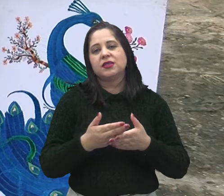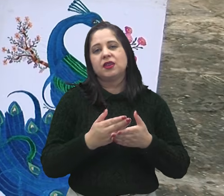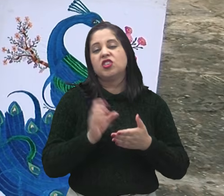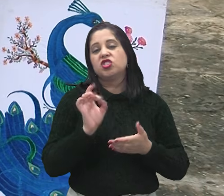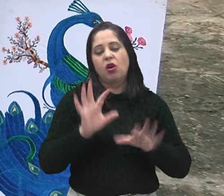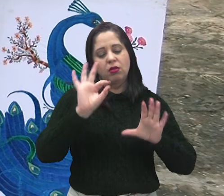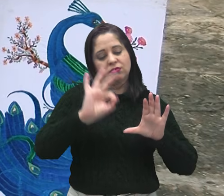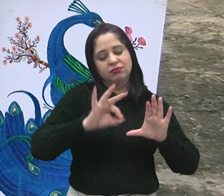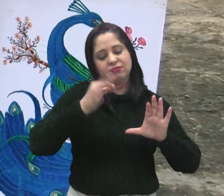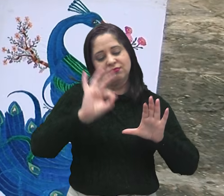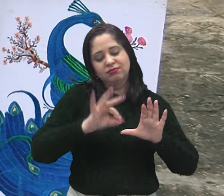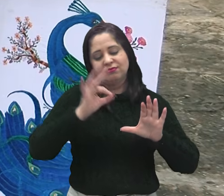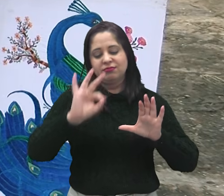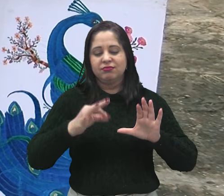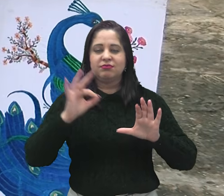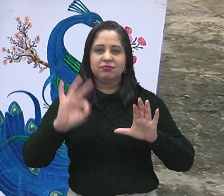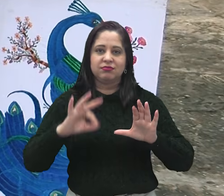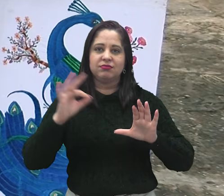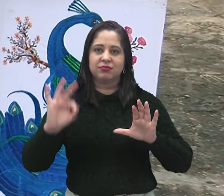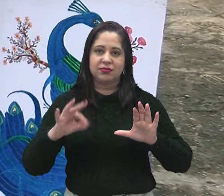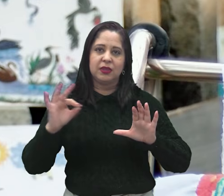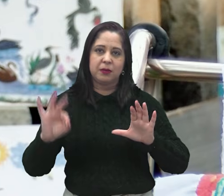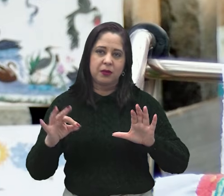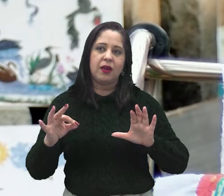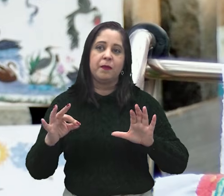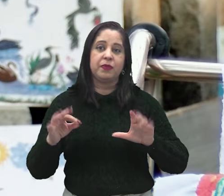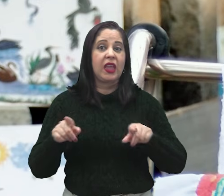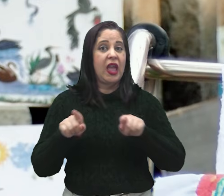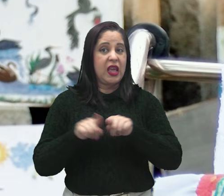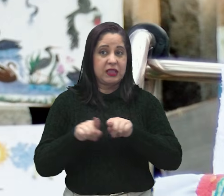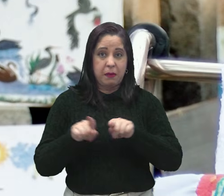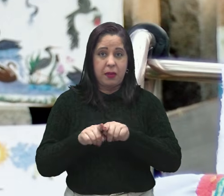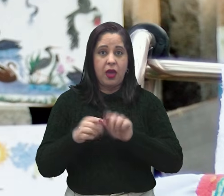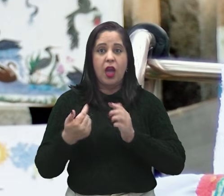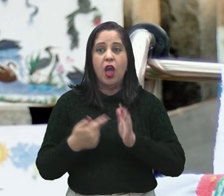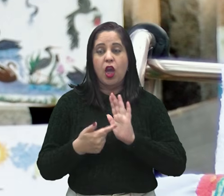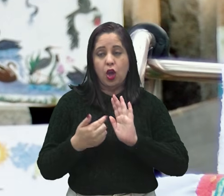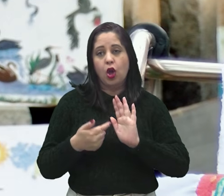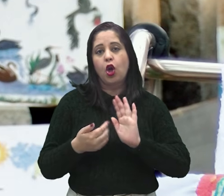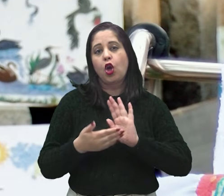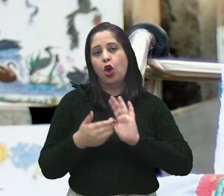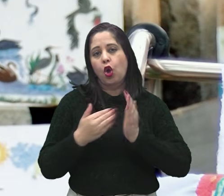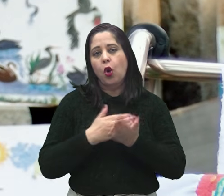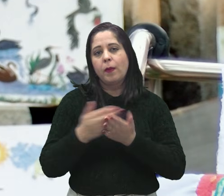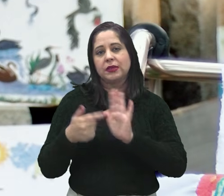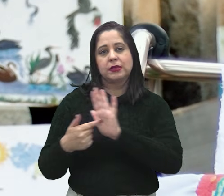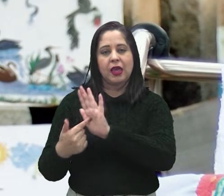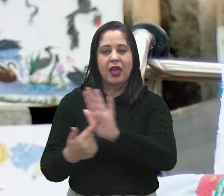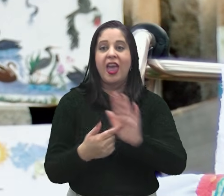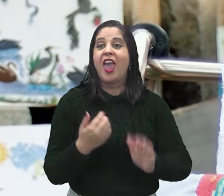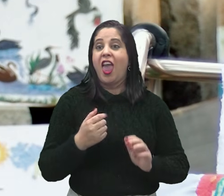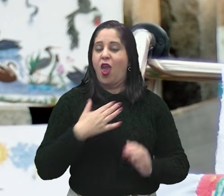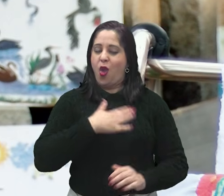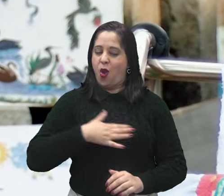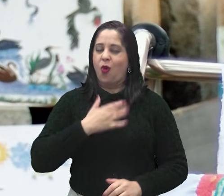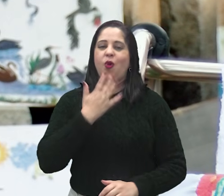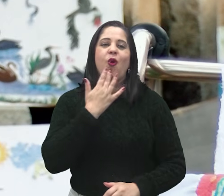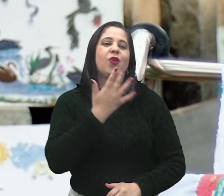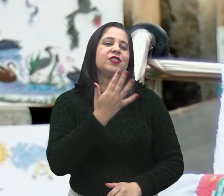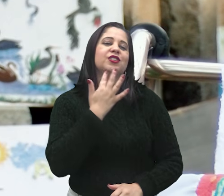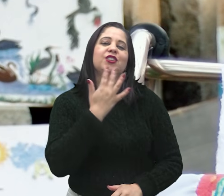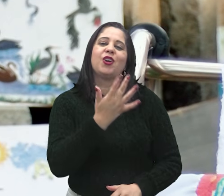fazer exposição através do pessoal do Ecomuseu. Gosto de coisa bem colorida, não sei porquê, acho que eu sou muito